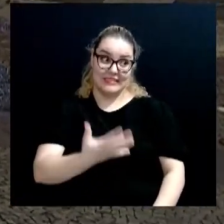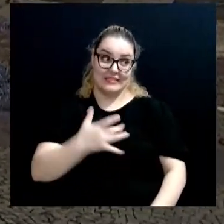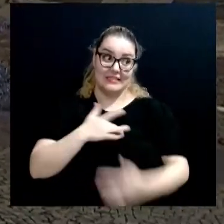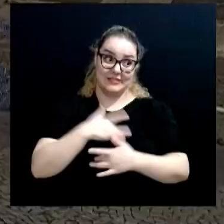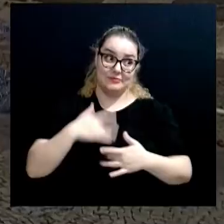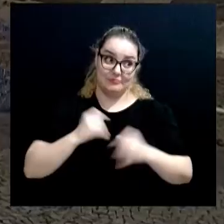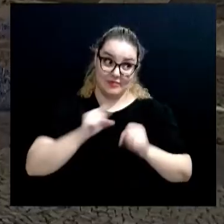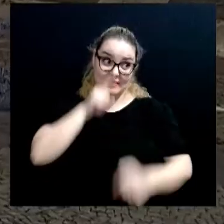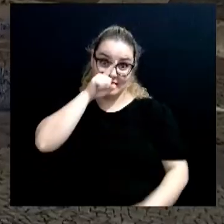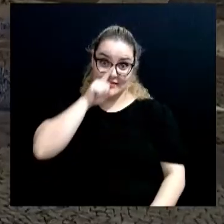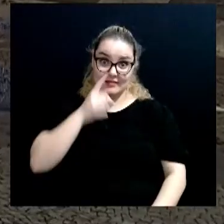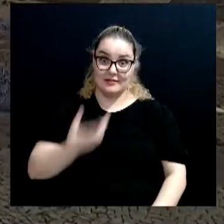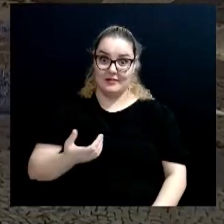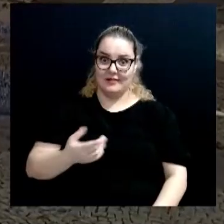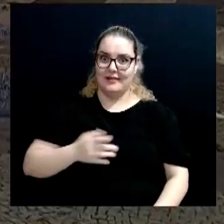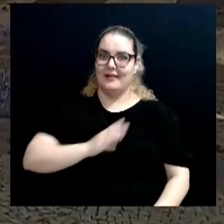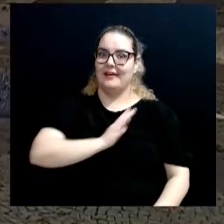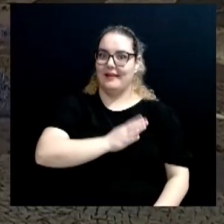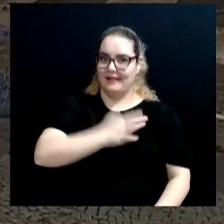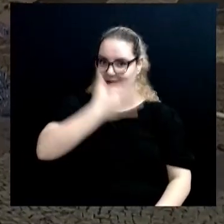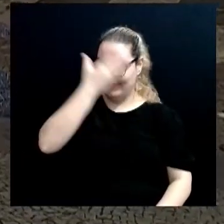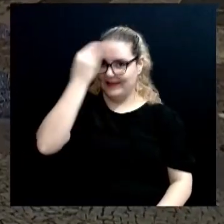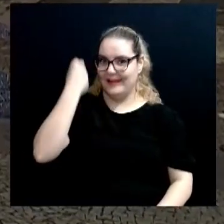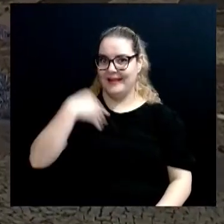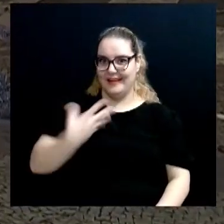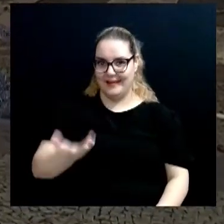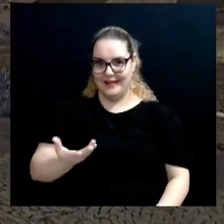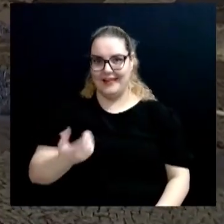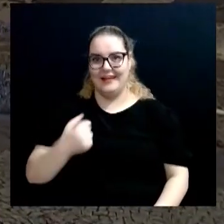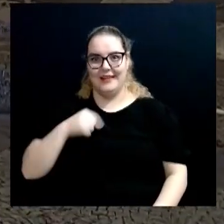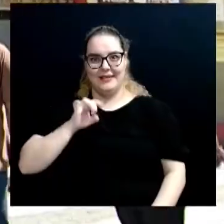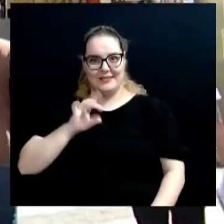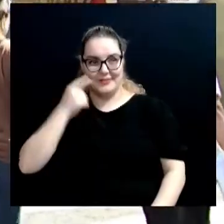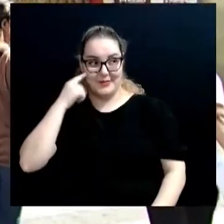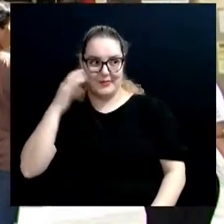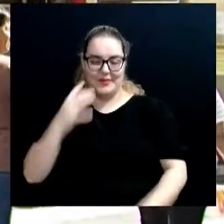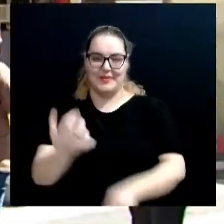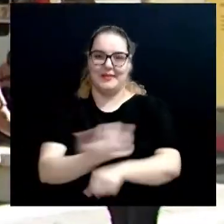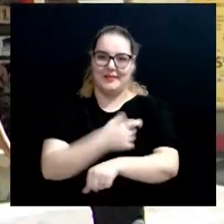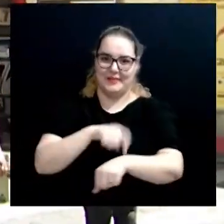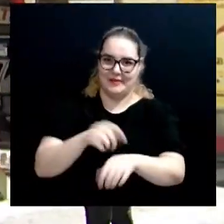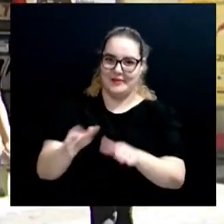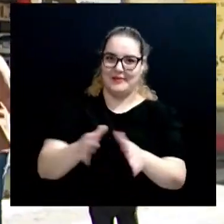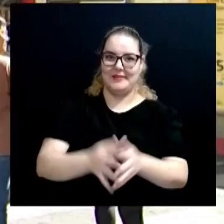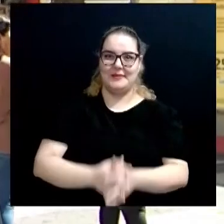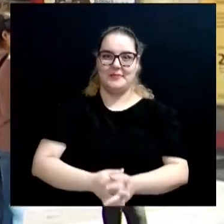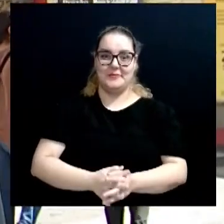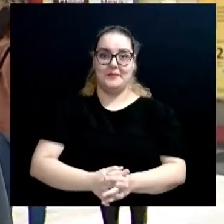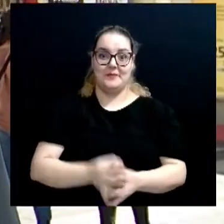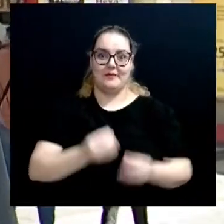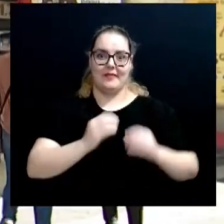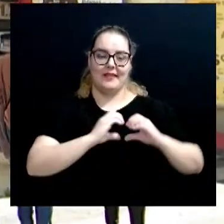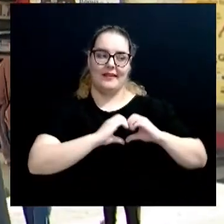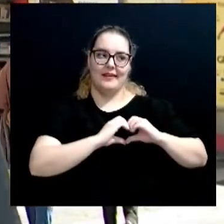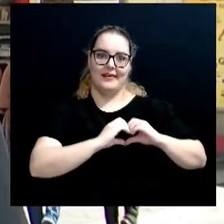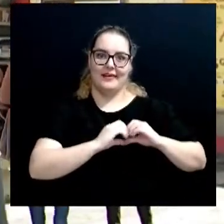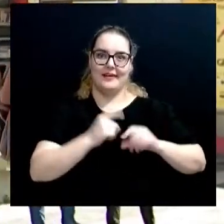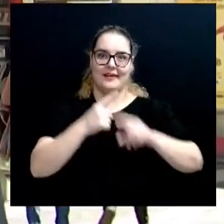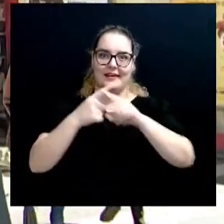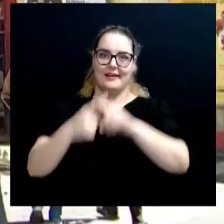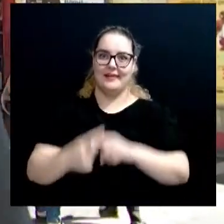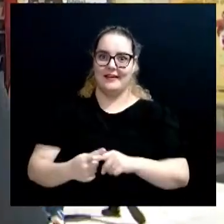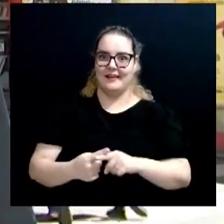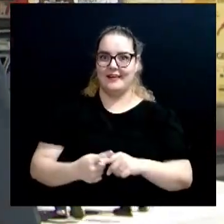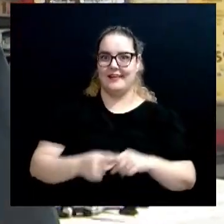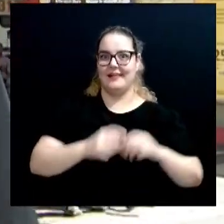Olha, o coração a gente esquece, viu? A gente só pensa ali na emoção do momento. Como que fica o coração durante os jogos? Durante os jogos o coração